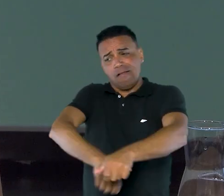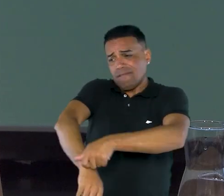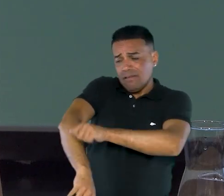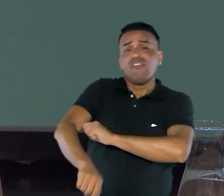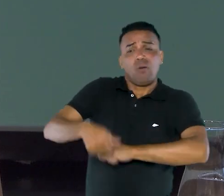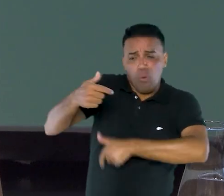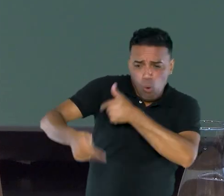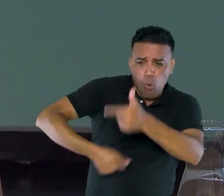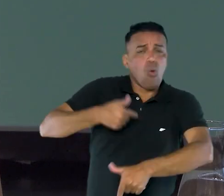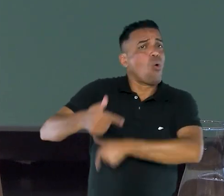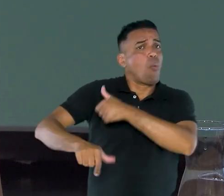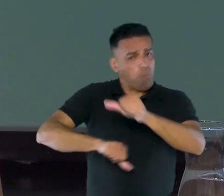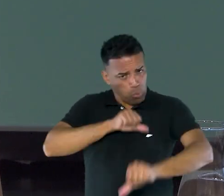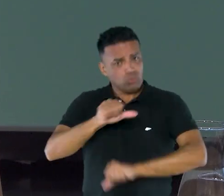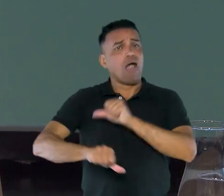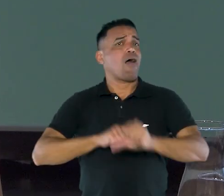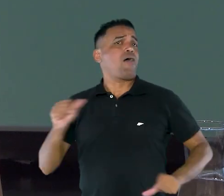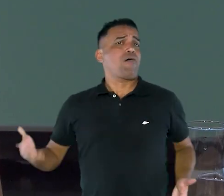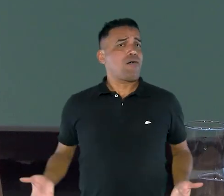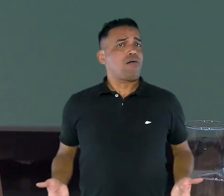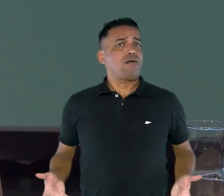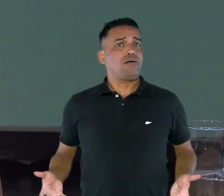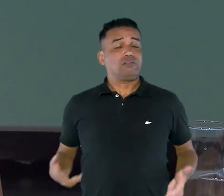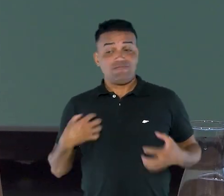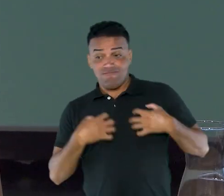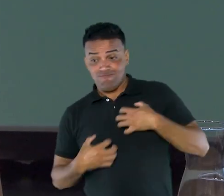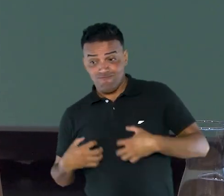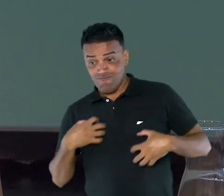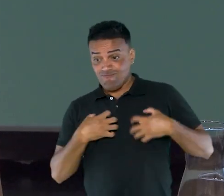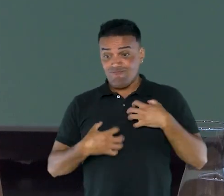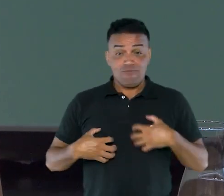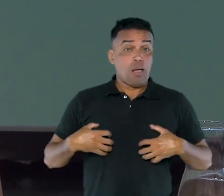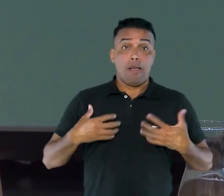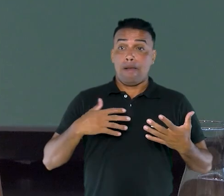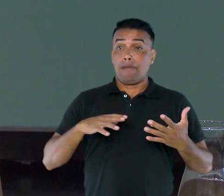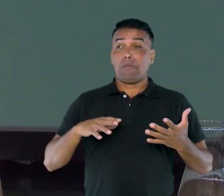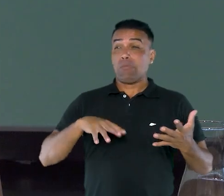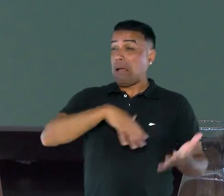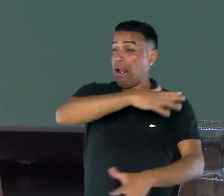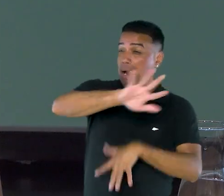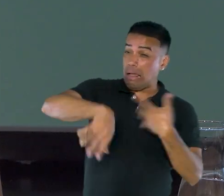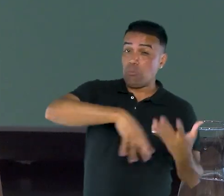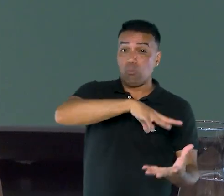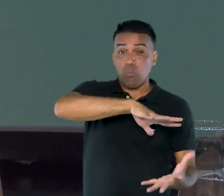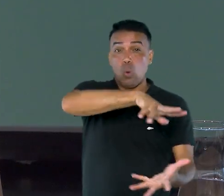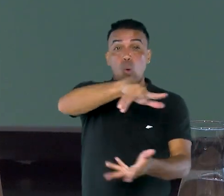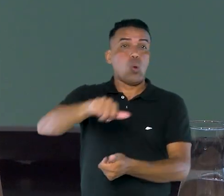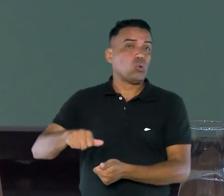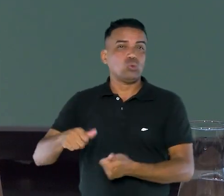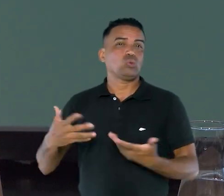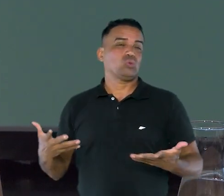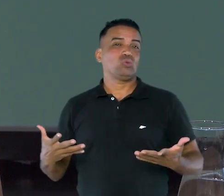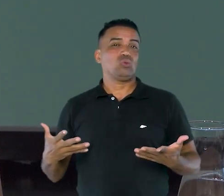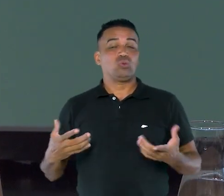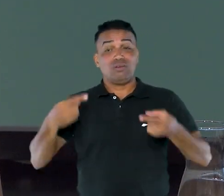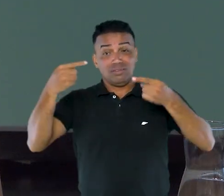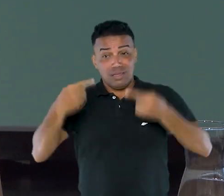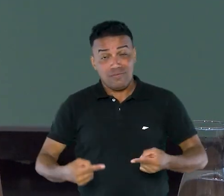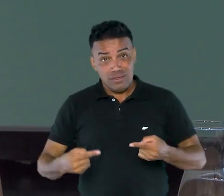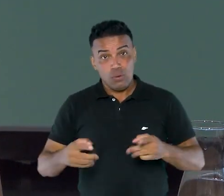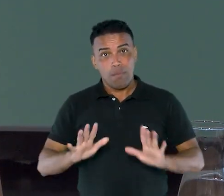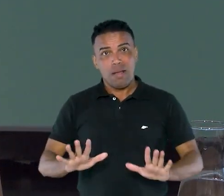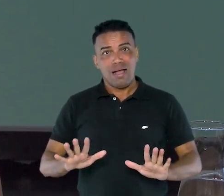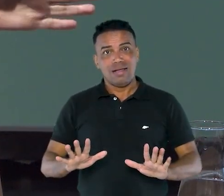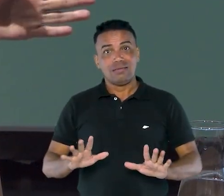trabalhar. Se deixar incomodar pelo caos, pelo apocalipse, pelo